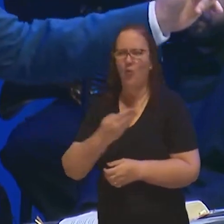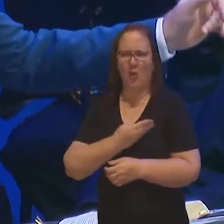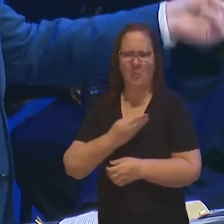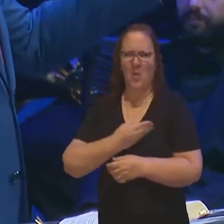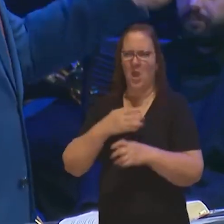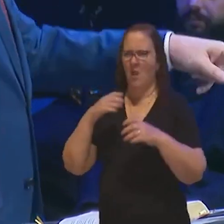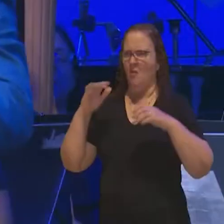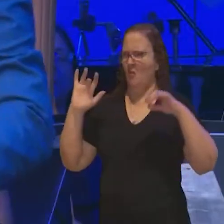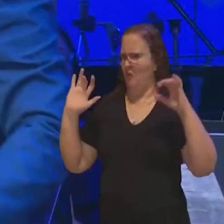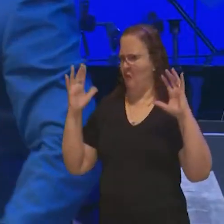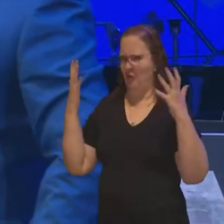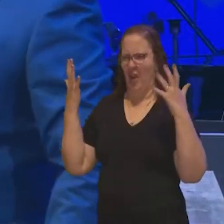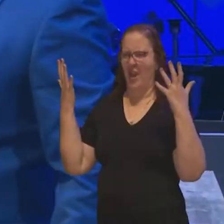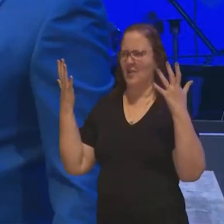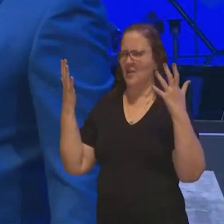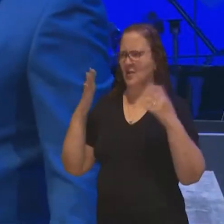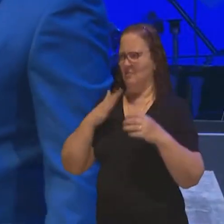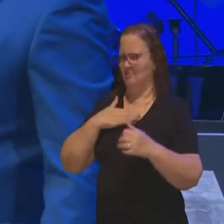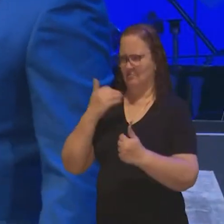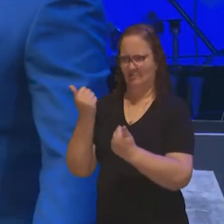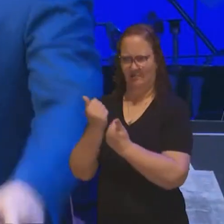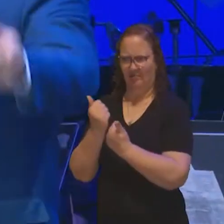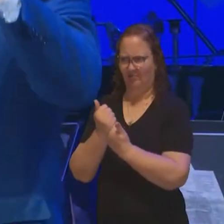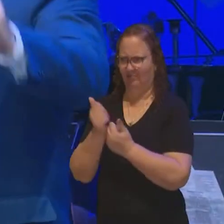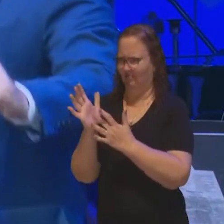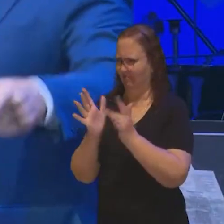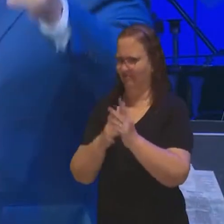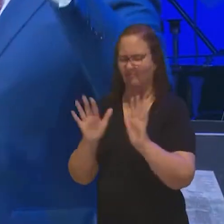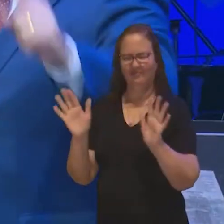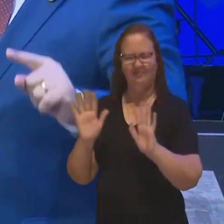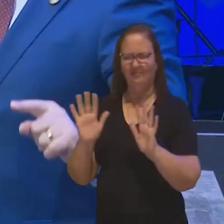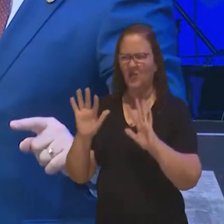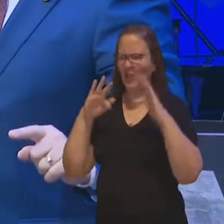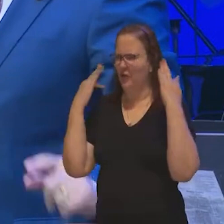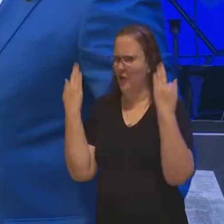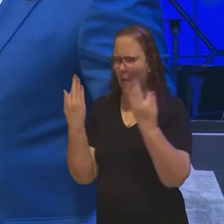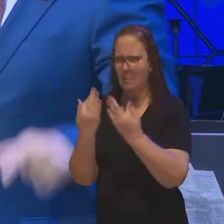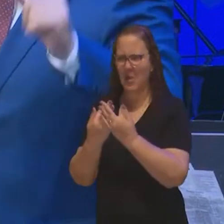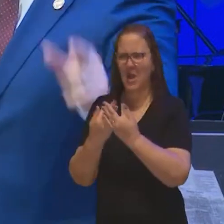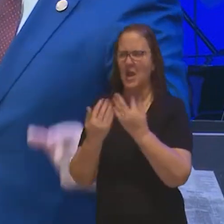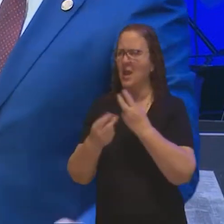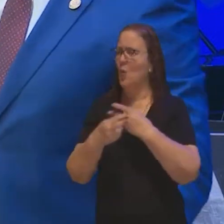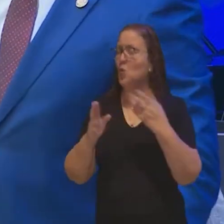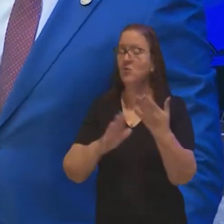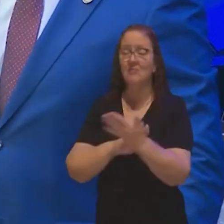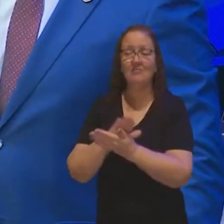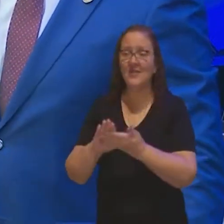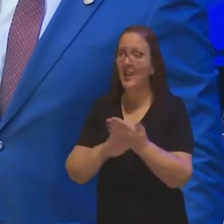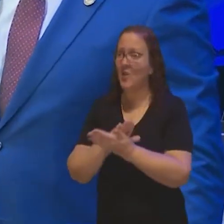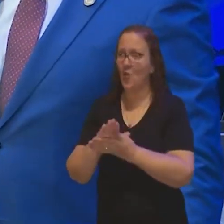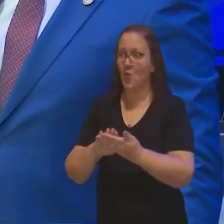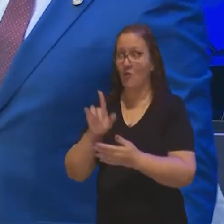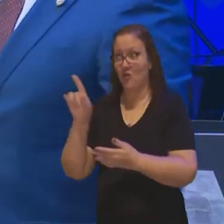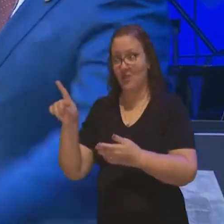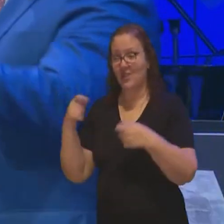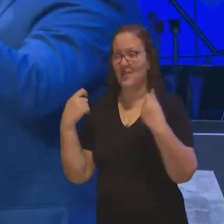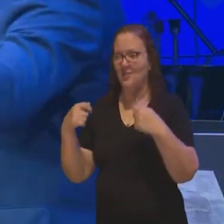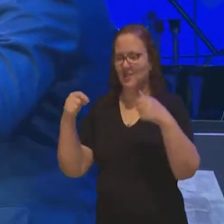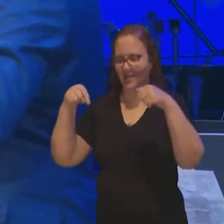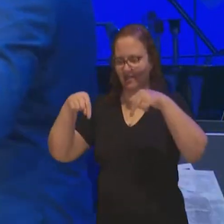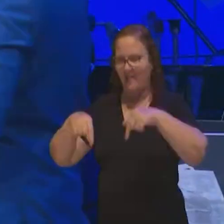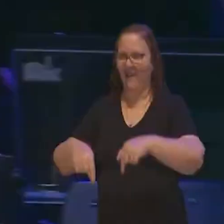festa deveria tomar o meu lugar, Tomé. Nenhum parente ou familiar deveria ter a primazia, Tomé.